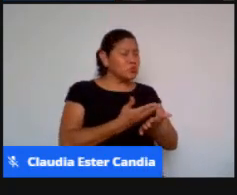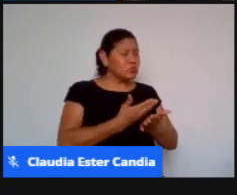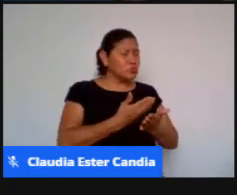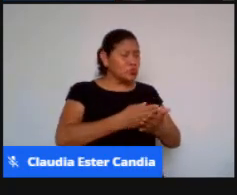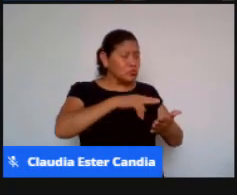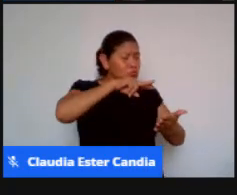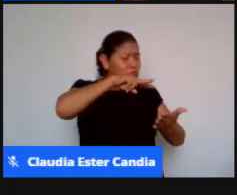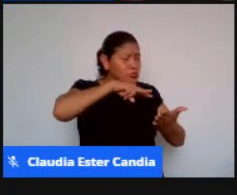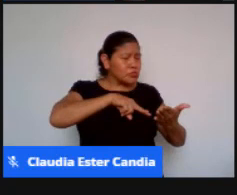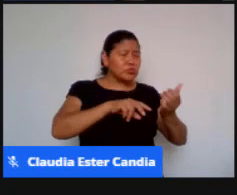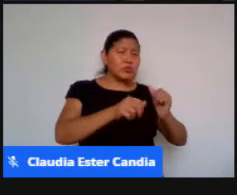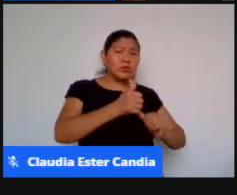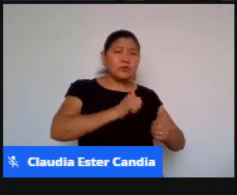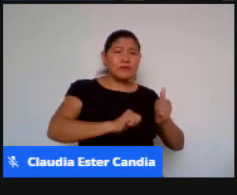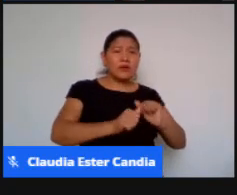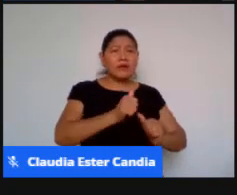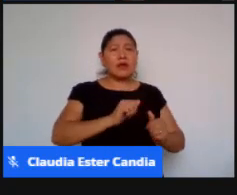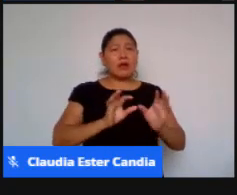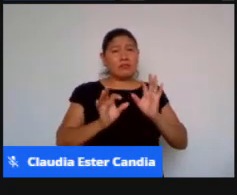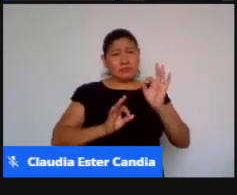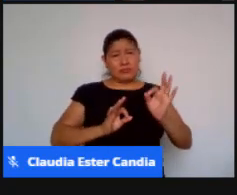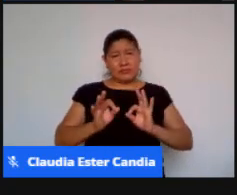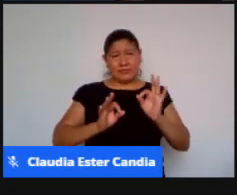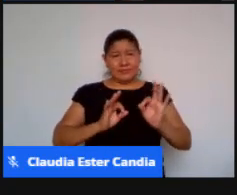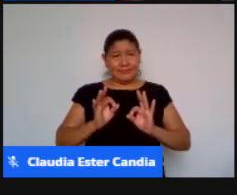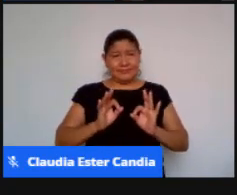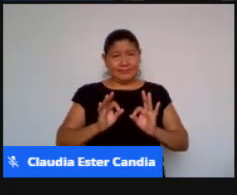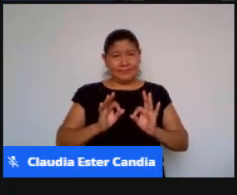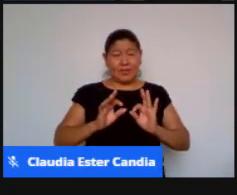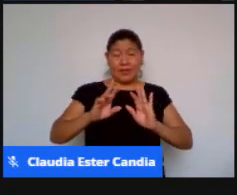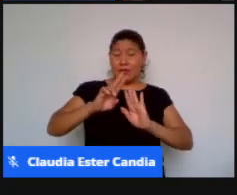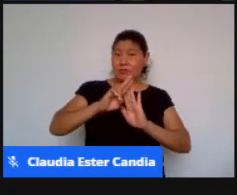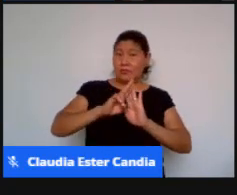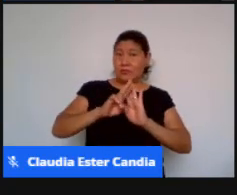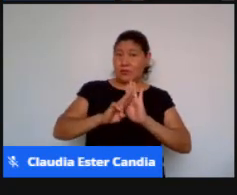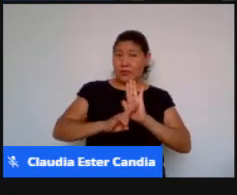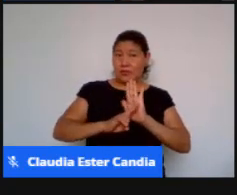colocamos elas organizadas dentro do nosso referencial em